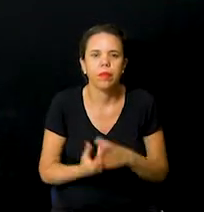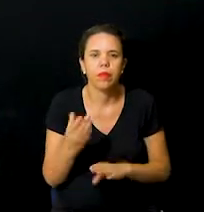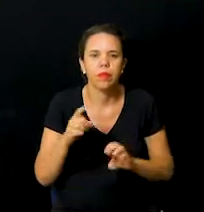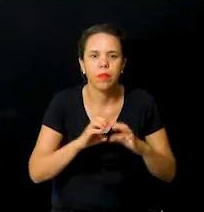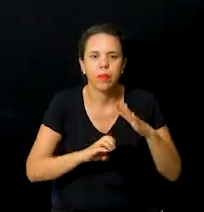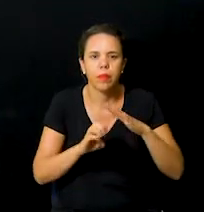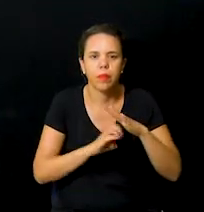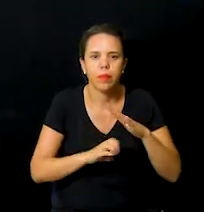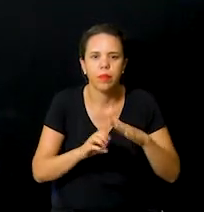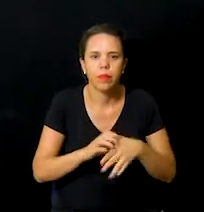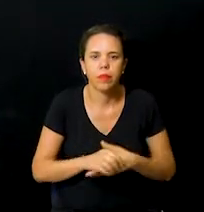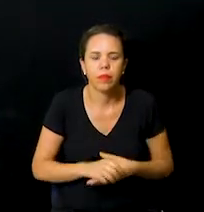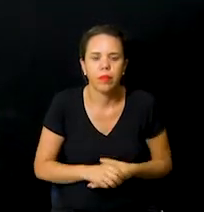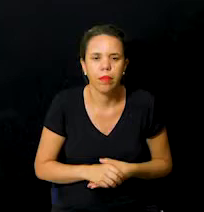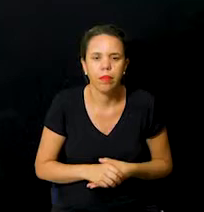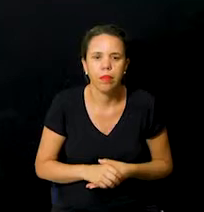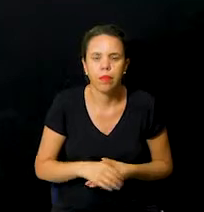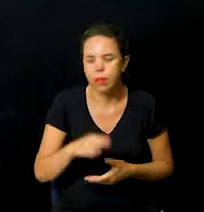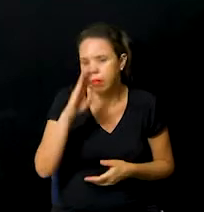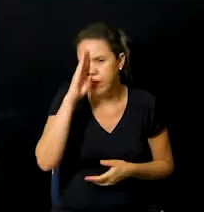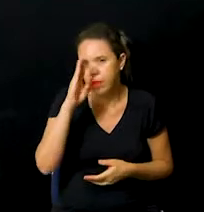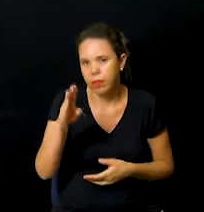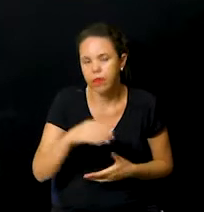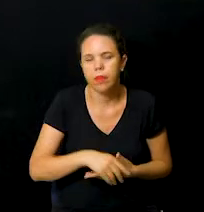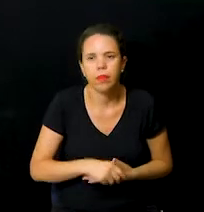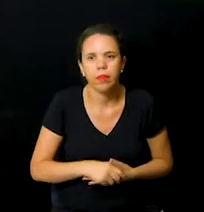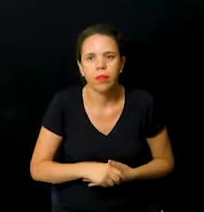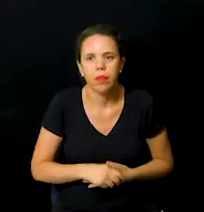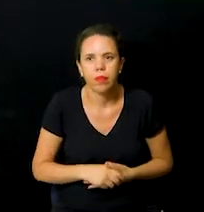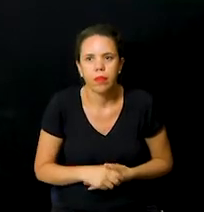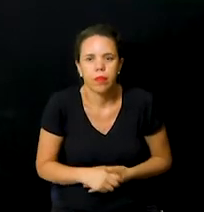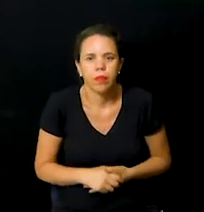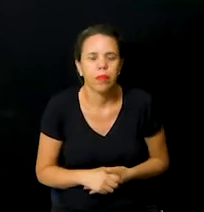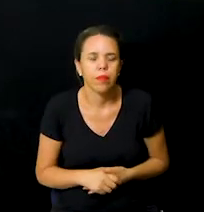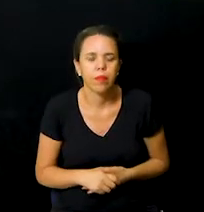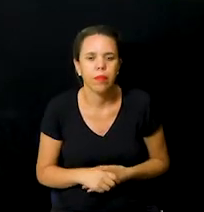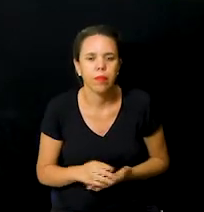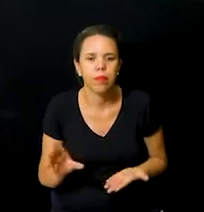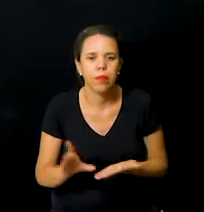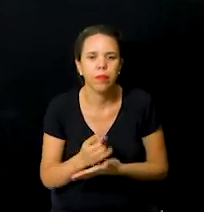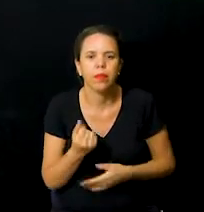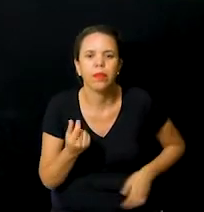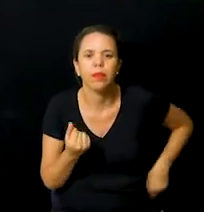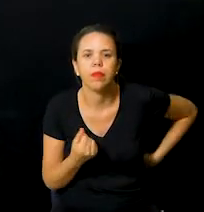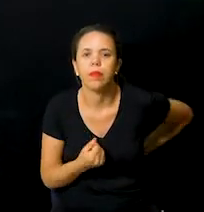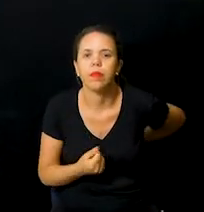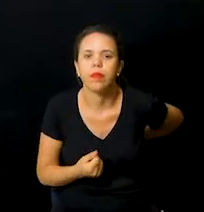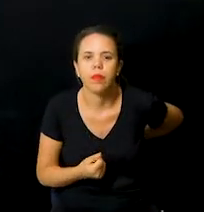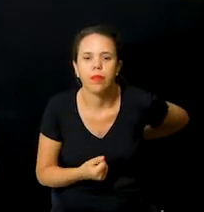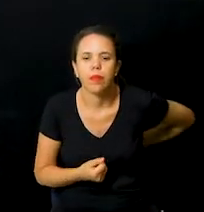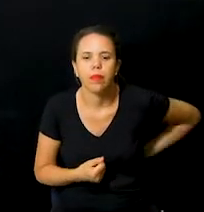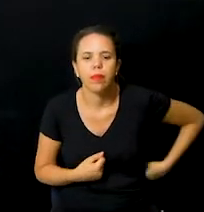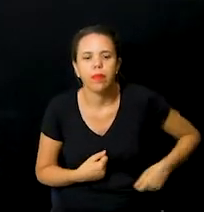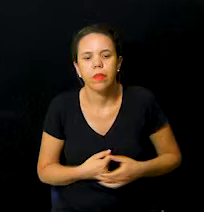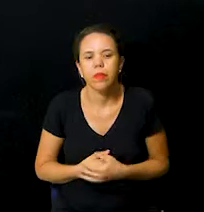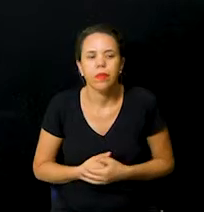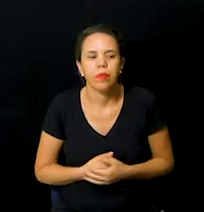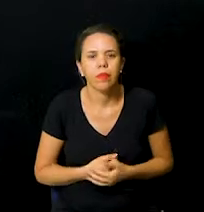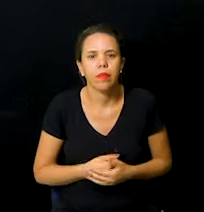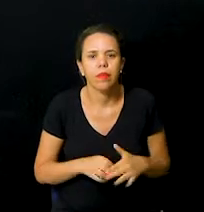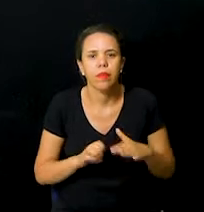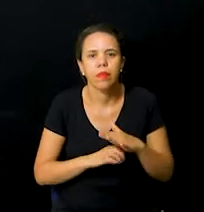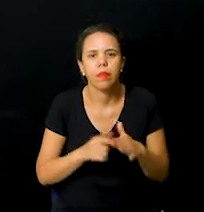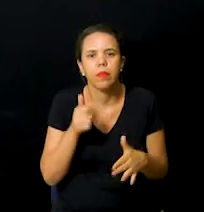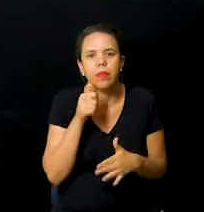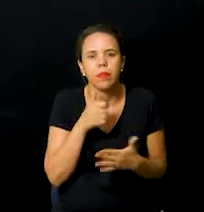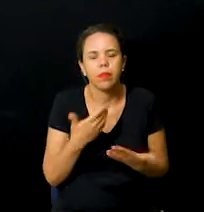contatos, criar empresas mais inovadoras e, principalmente, destinar mais recursos financeiros